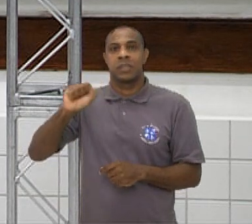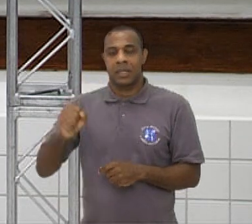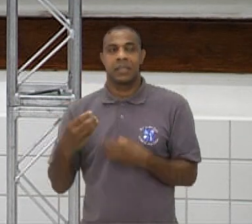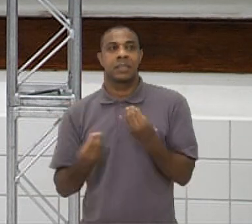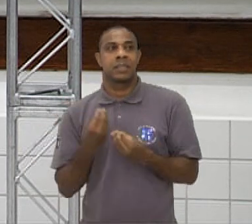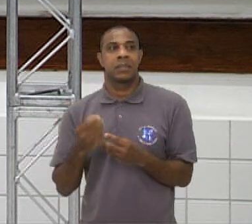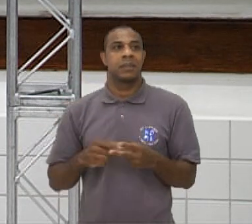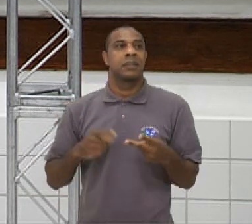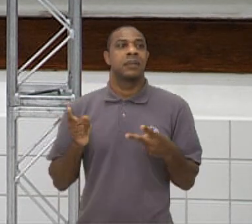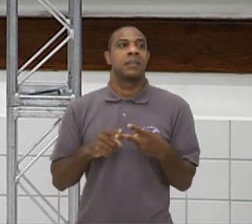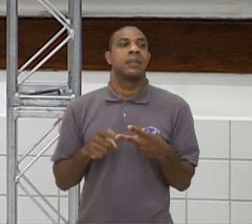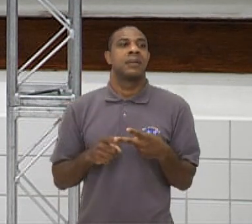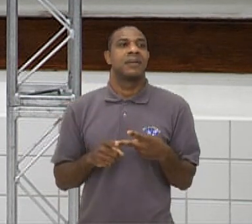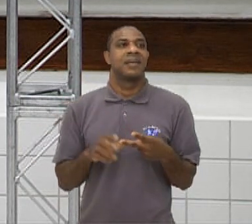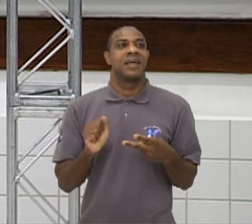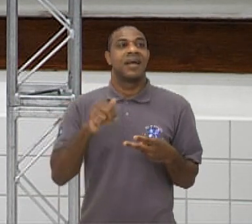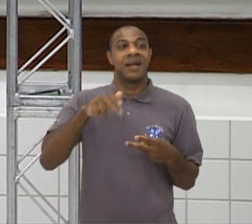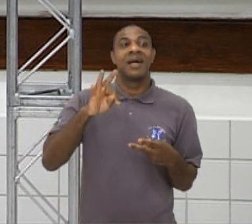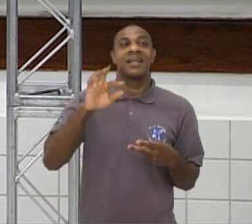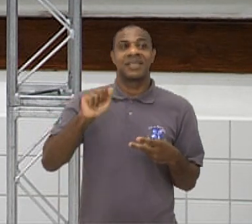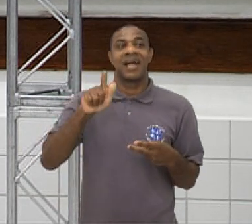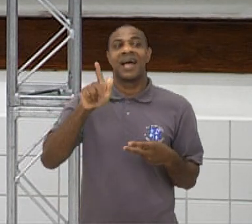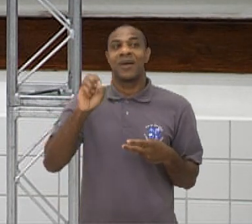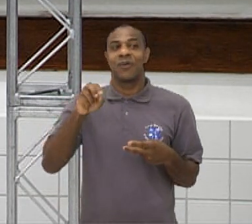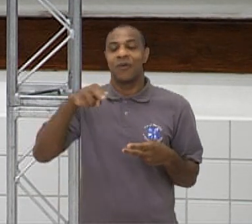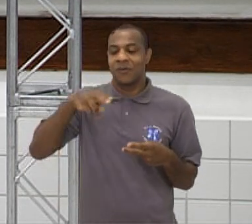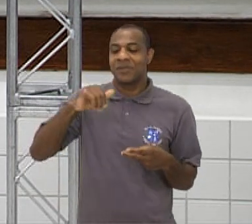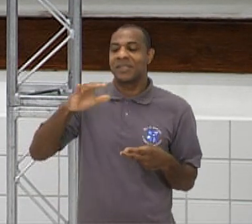Eita, tô com a letra de médico aqui. Antagônicas